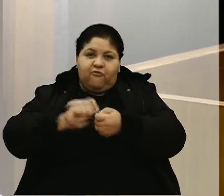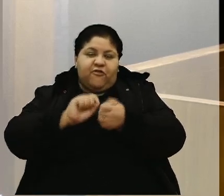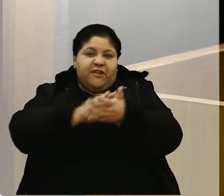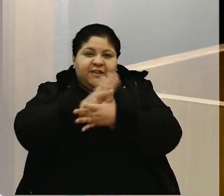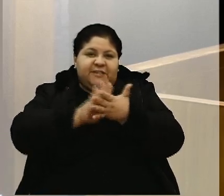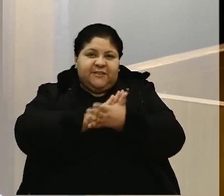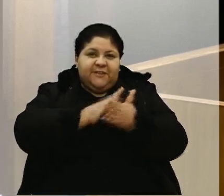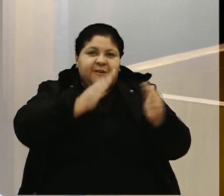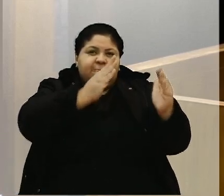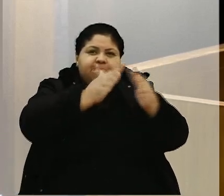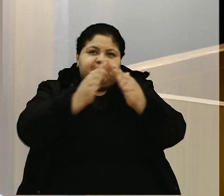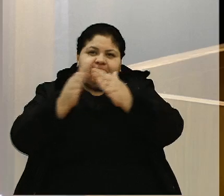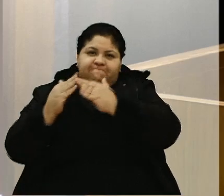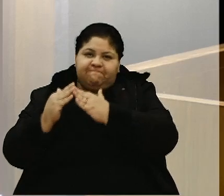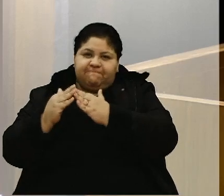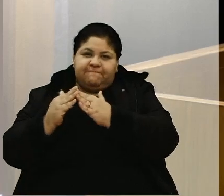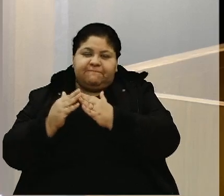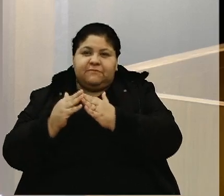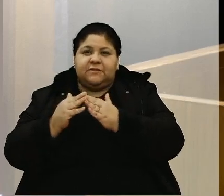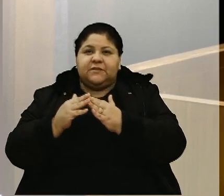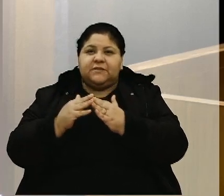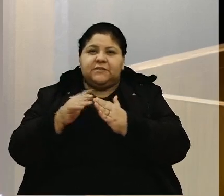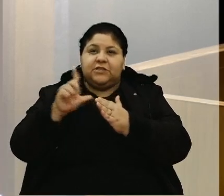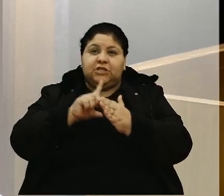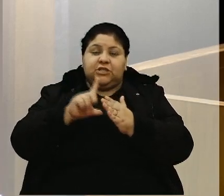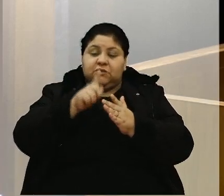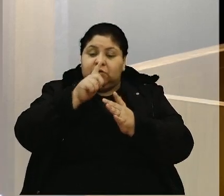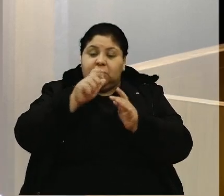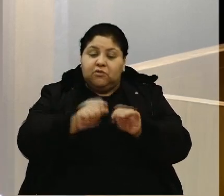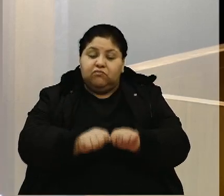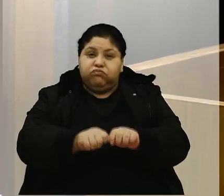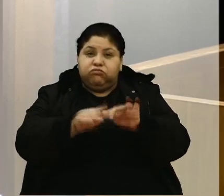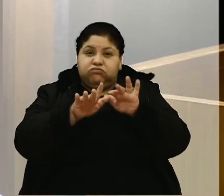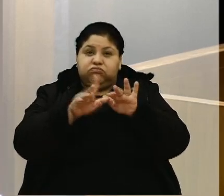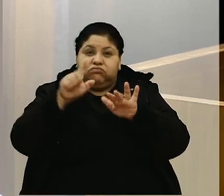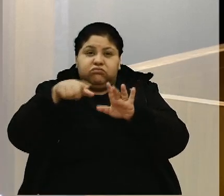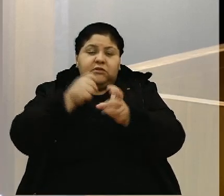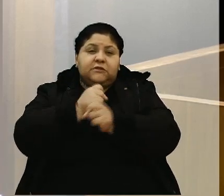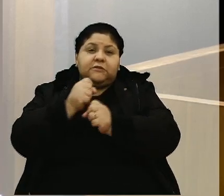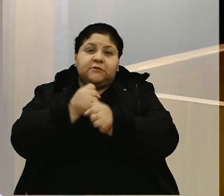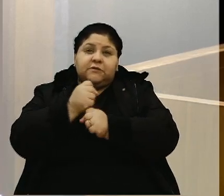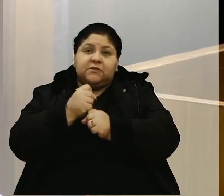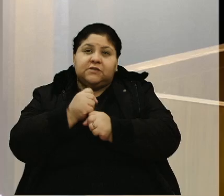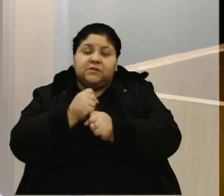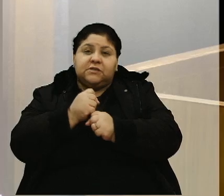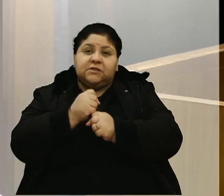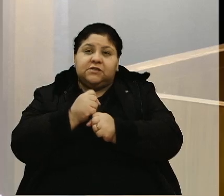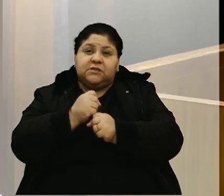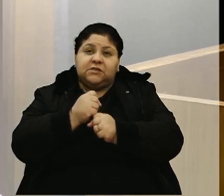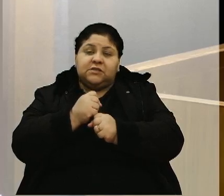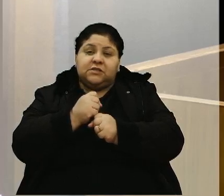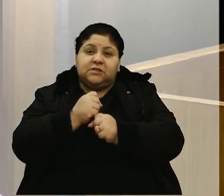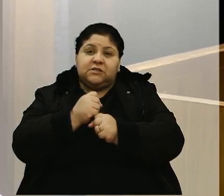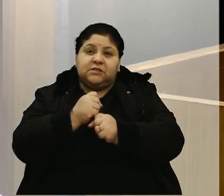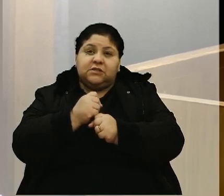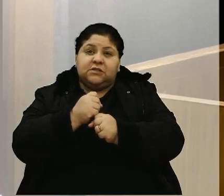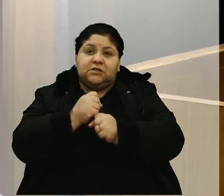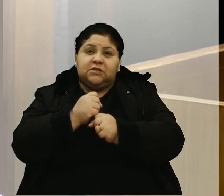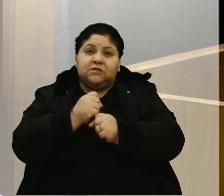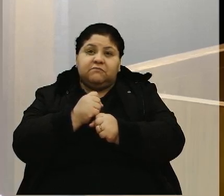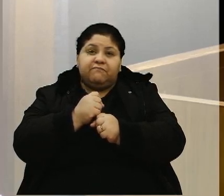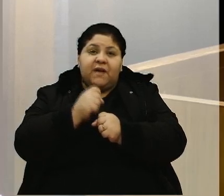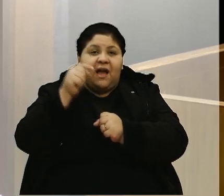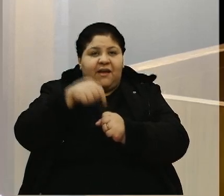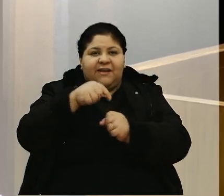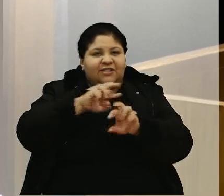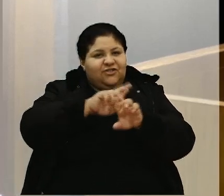Sarmento Leite passavam por situações de alagamento, e neste ano, com a quantidade enorme de chuvas, não foi diferente,